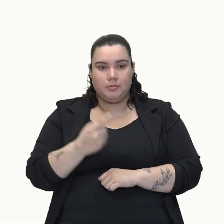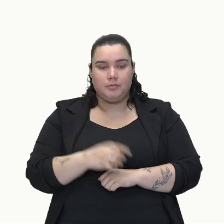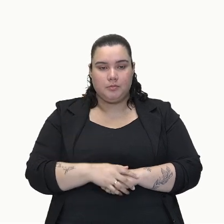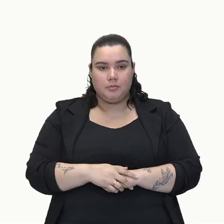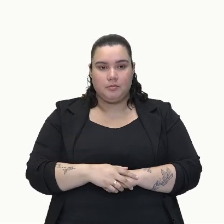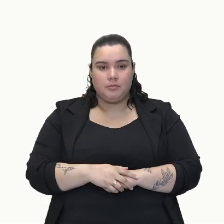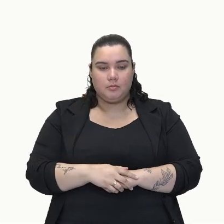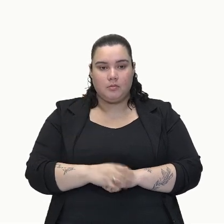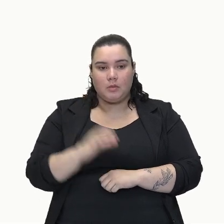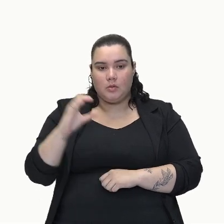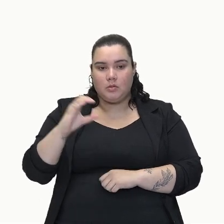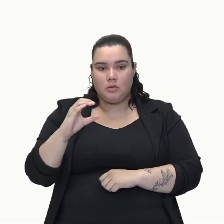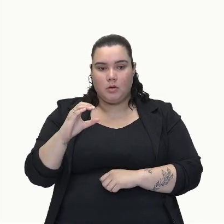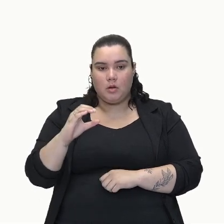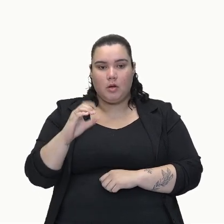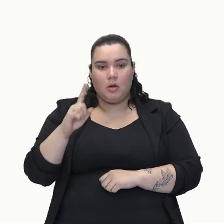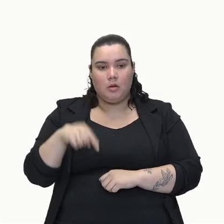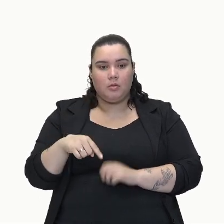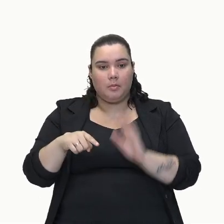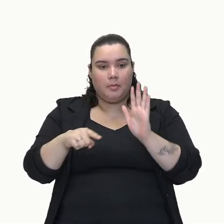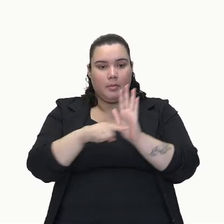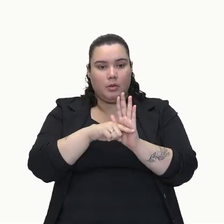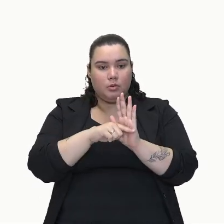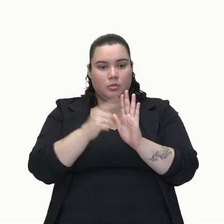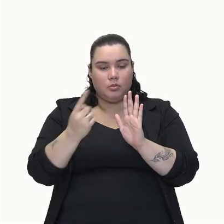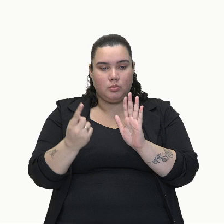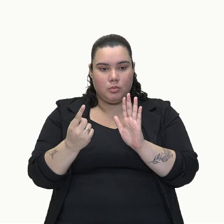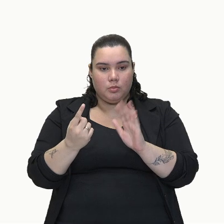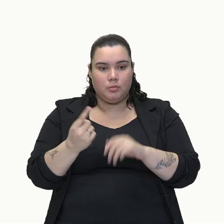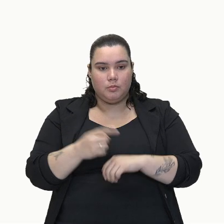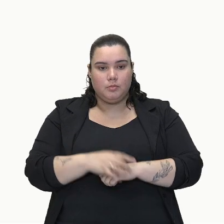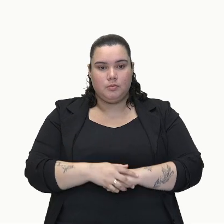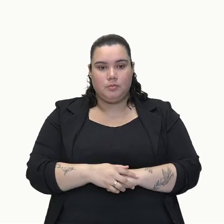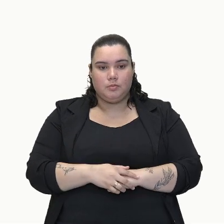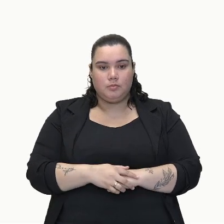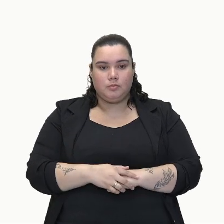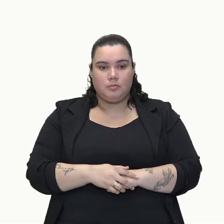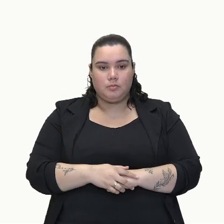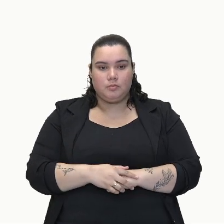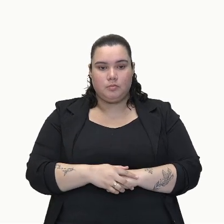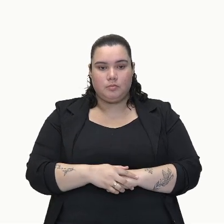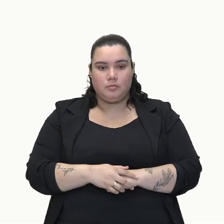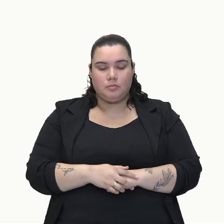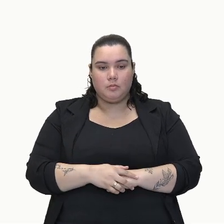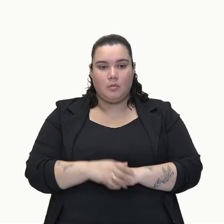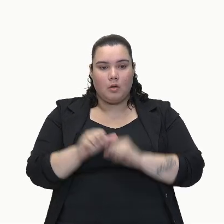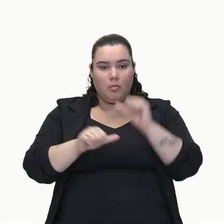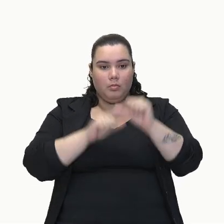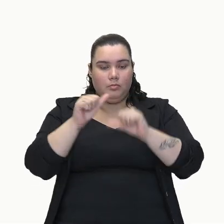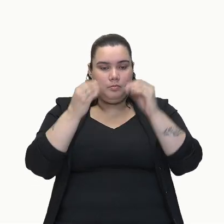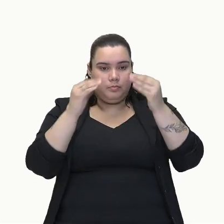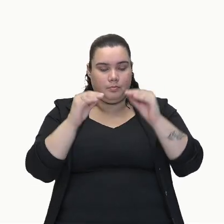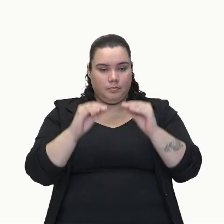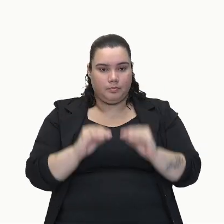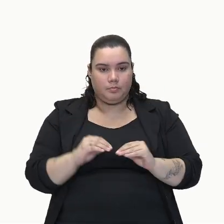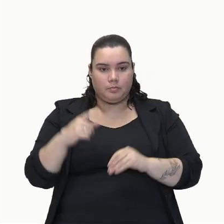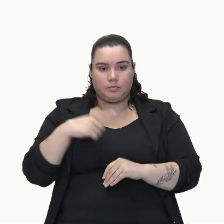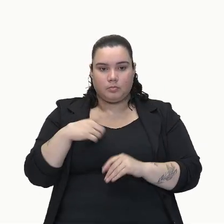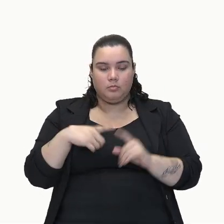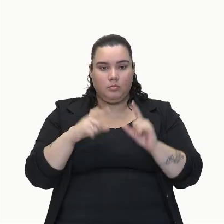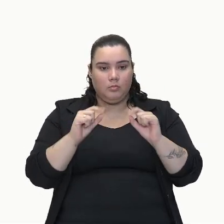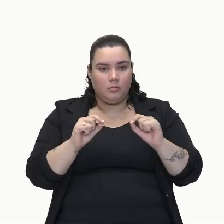sozinho. c é igual a menos 1. Então, fazendo as substituições, a gente